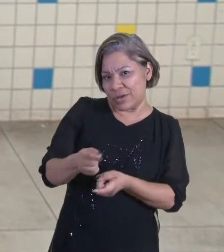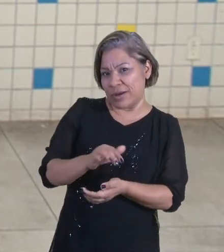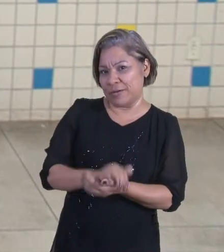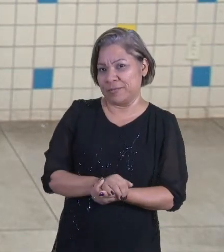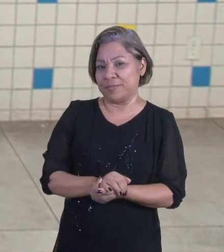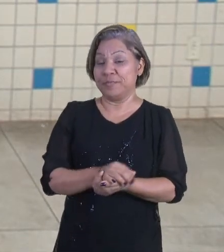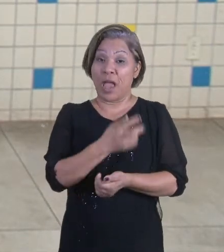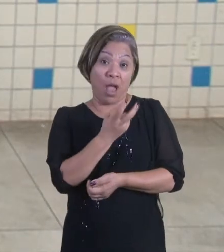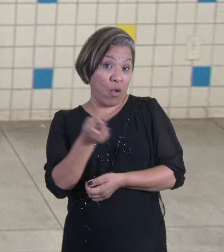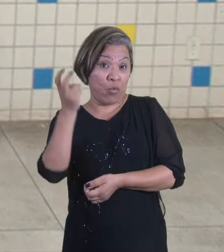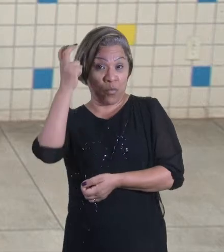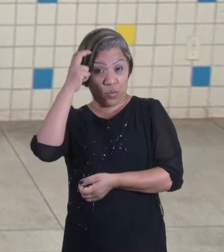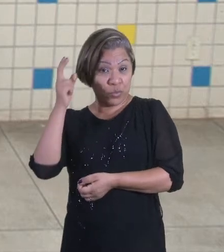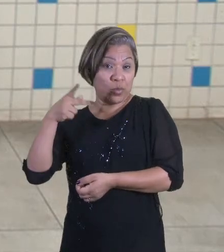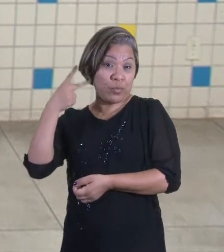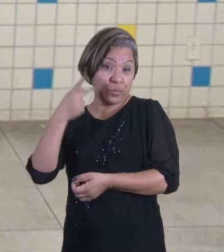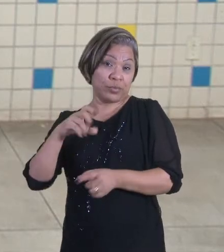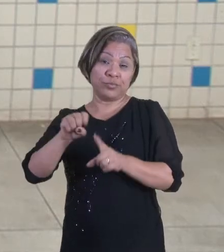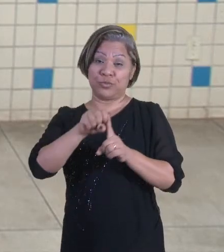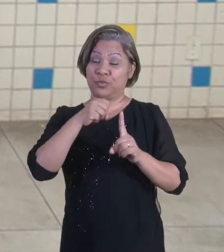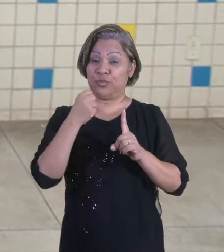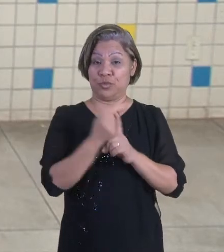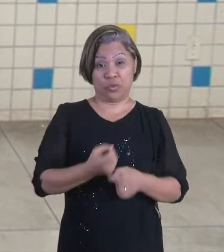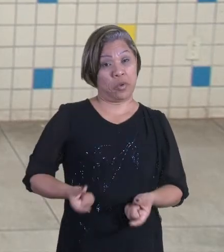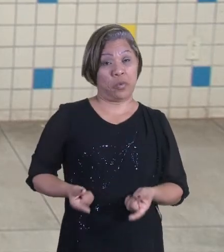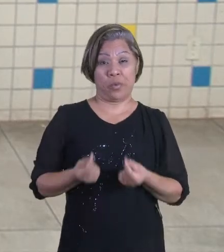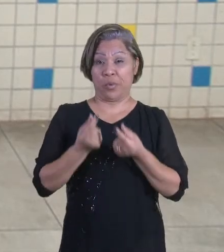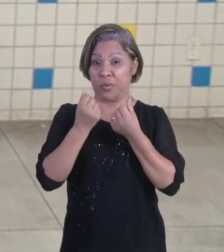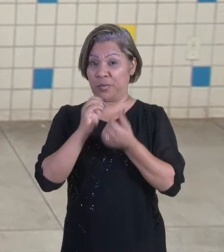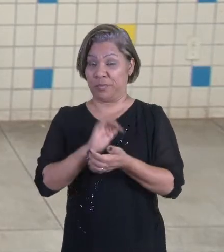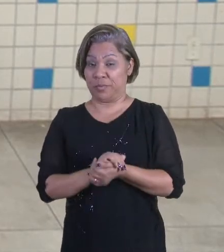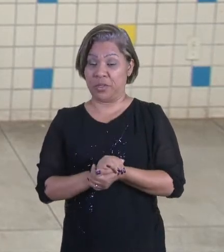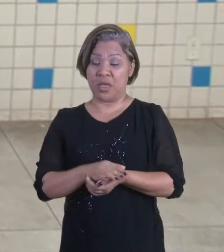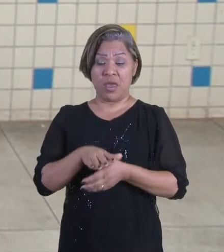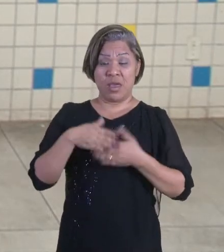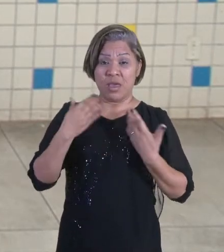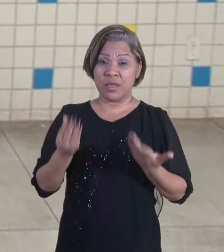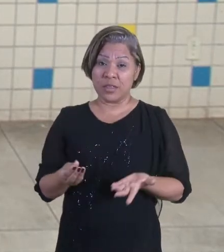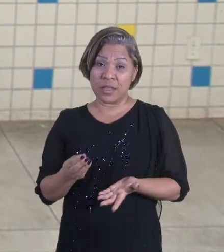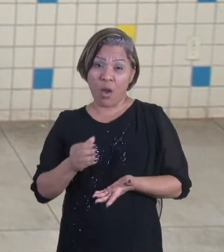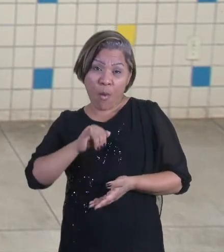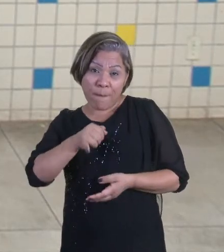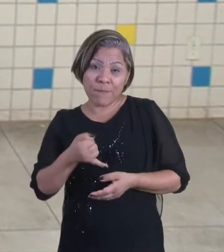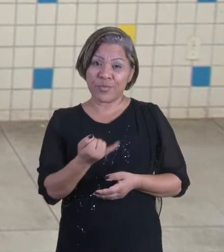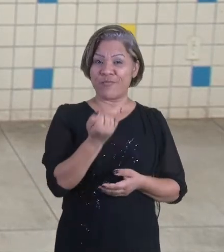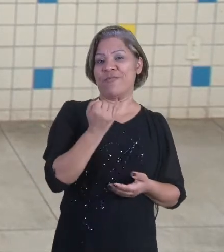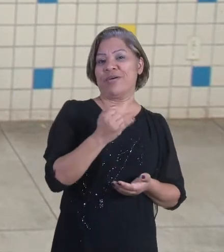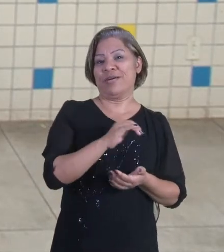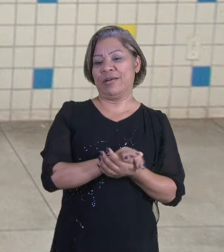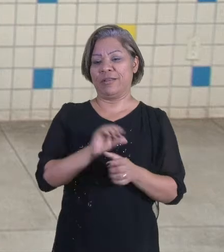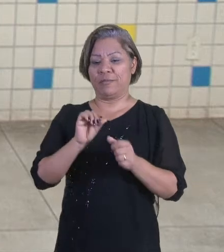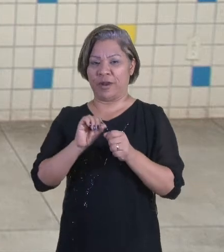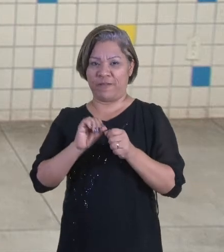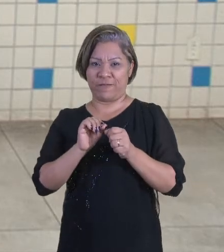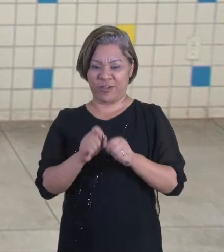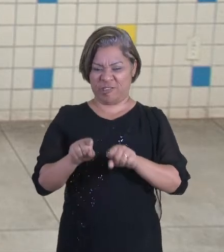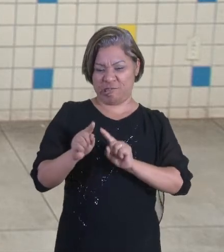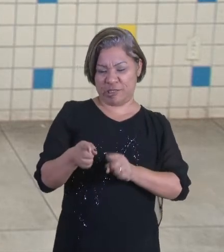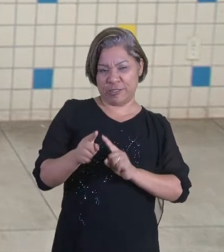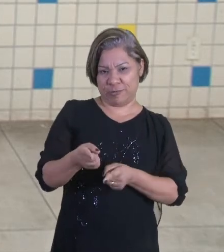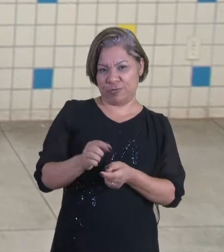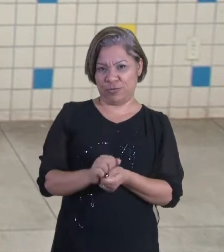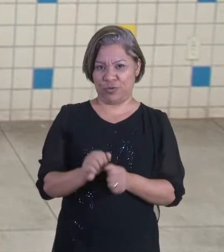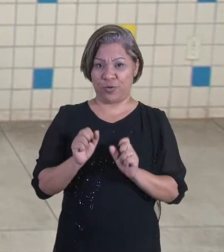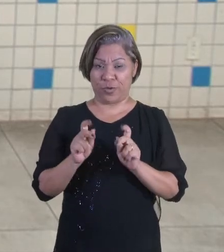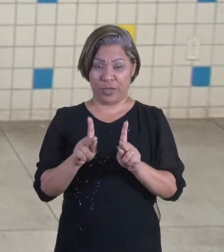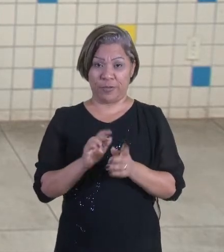cultura, cultural, política, social ou econômica. Então, ele aproveita dessa questão de humor para fazer críticas. Certinho? E